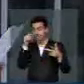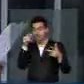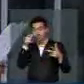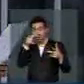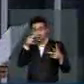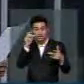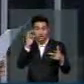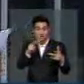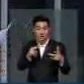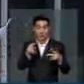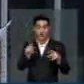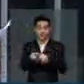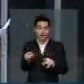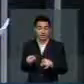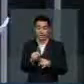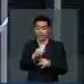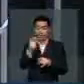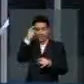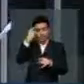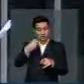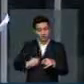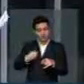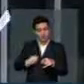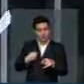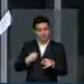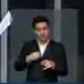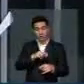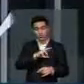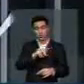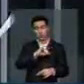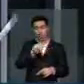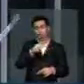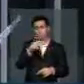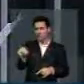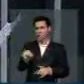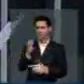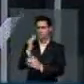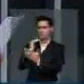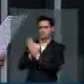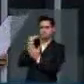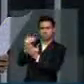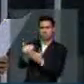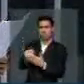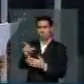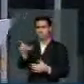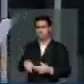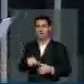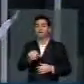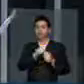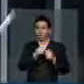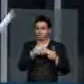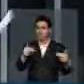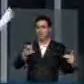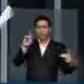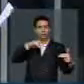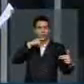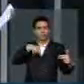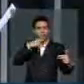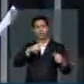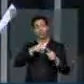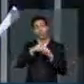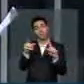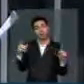e não pensa na vida a todo João intimida faz coisa que Até Deus Duvida mas tem